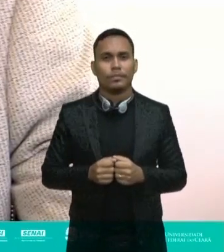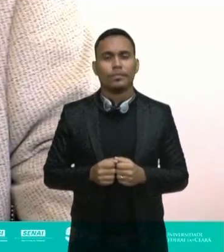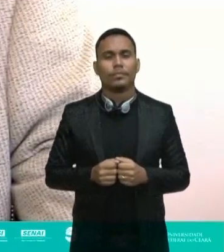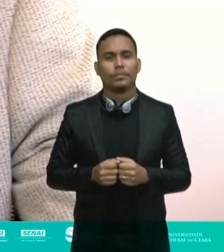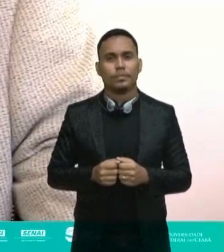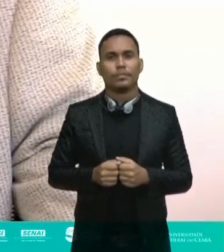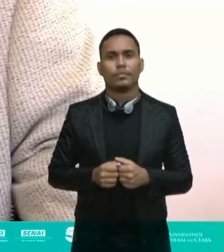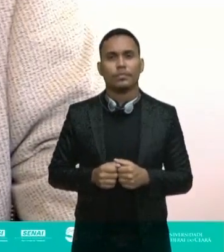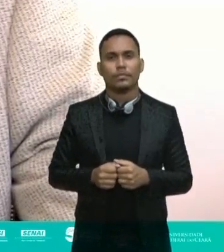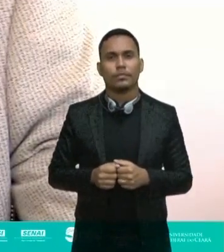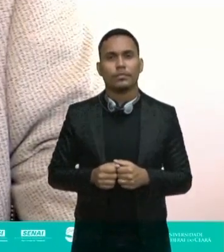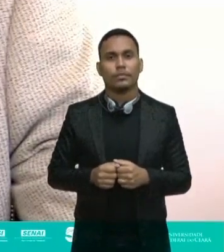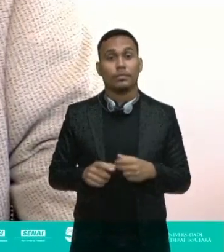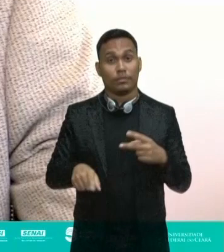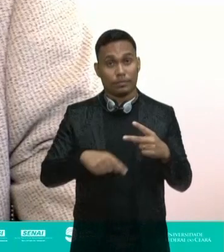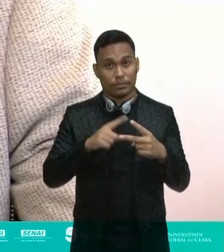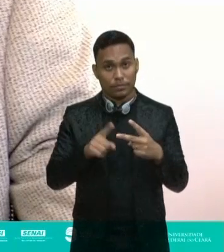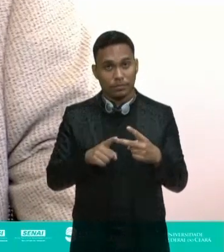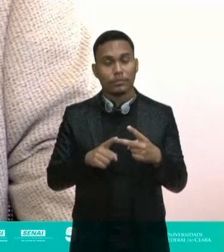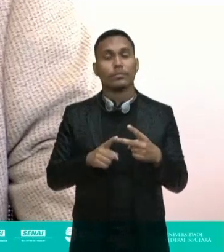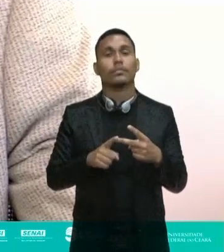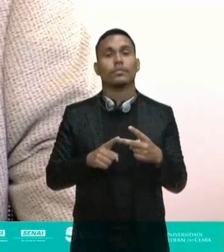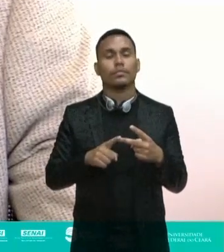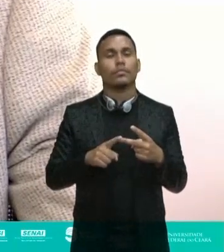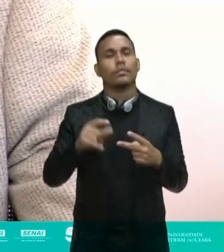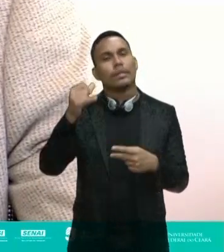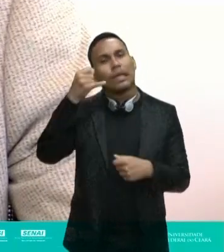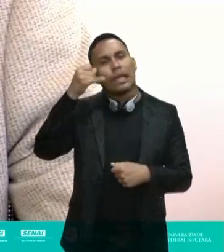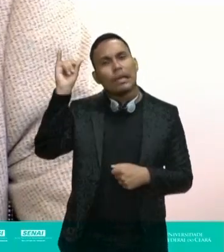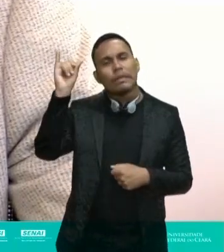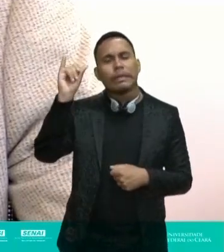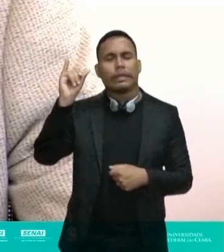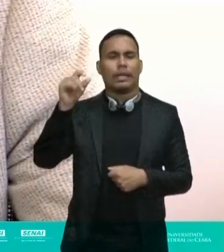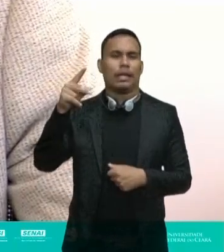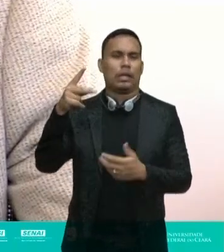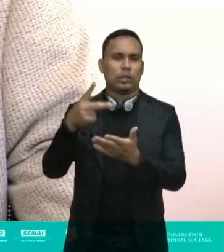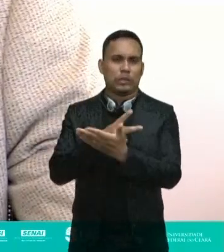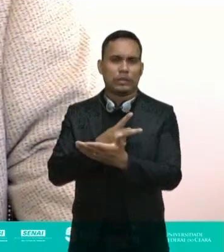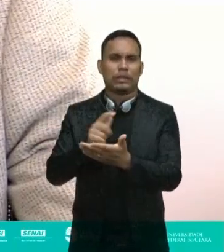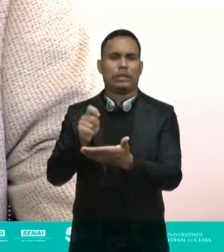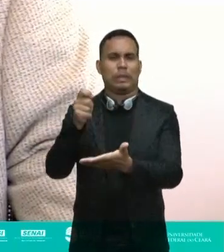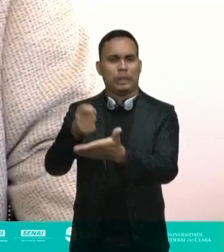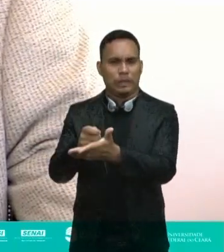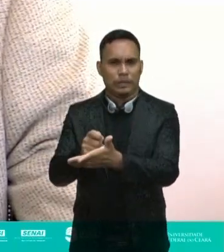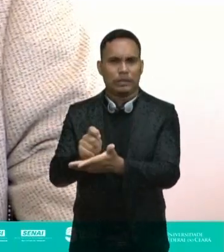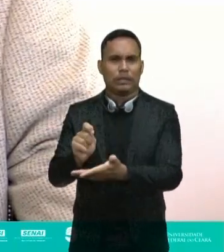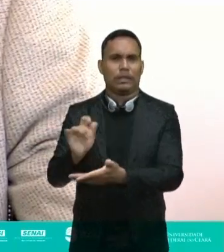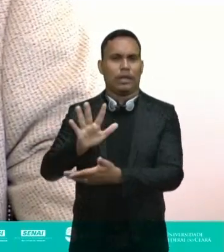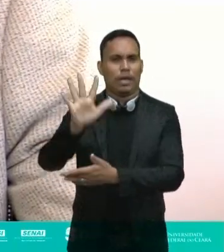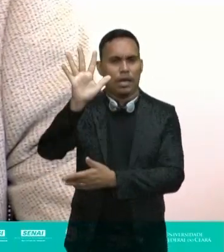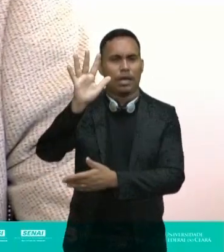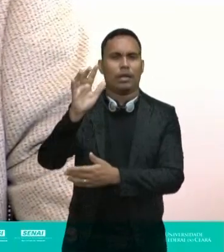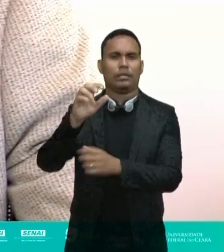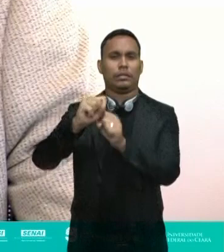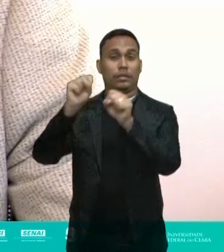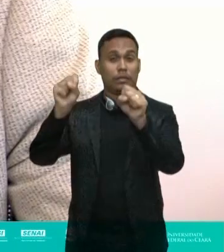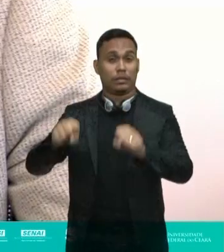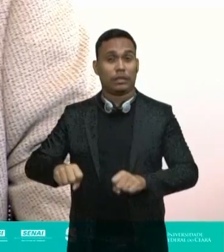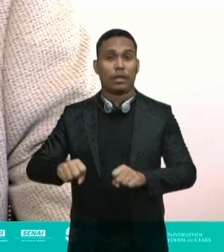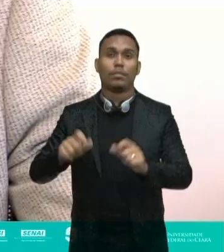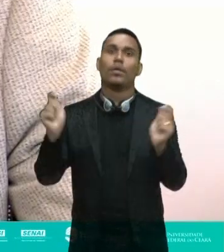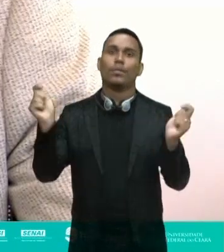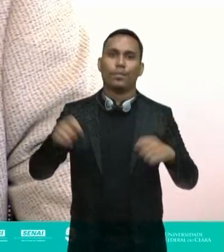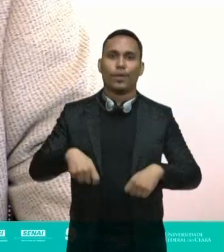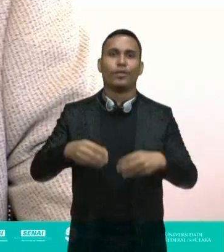nacional. E, em segundo lugar, evitar que esses objetivos representem um custo para o sistema energético, o que poderia comprometer